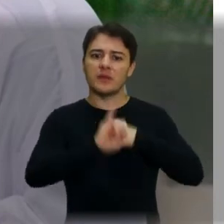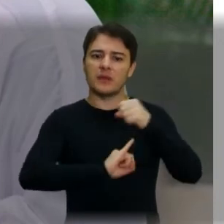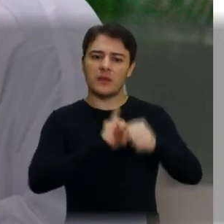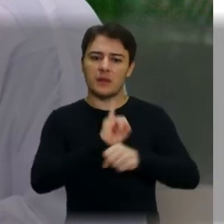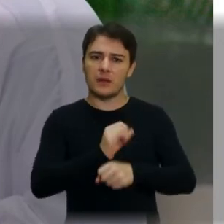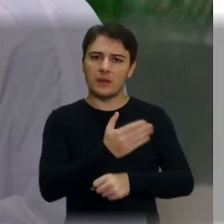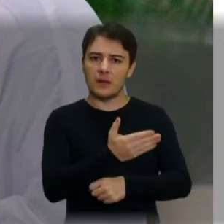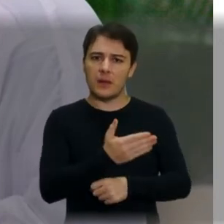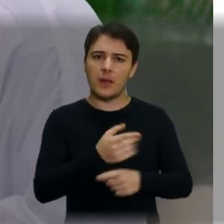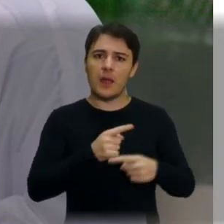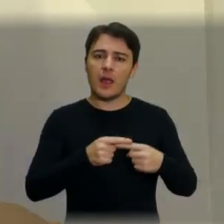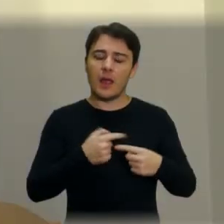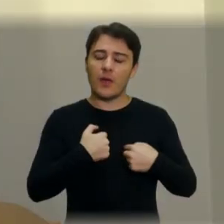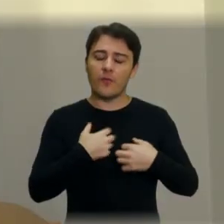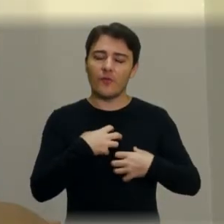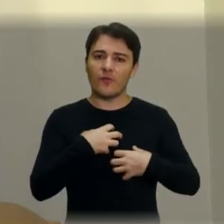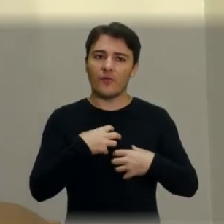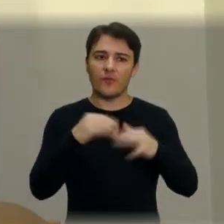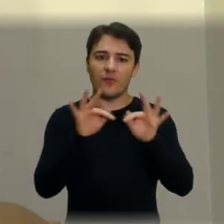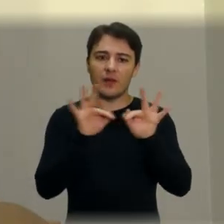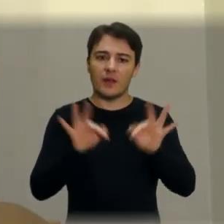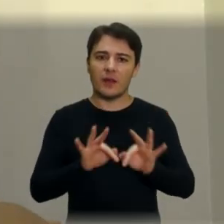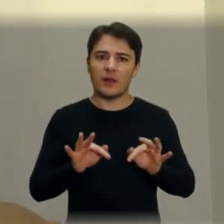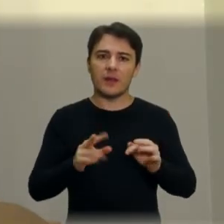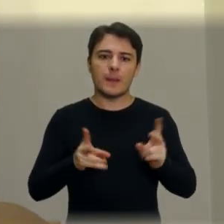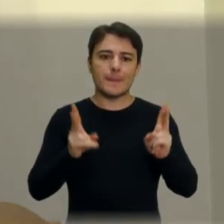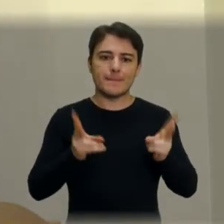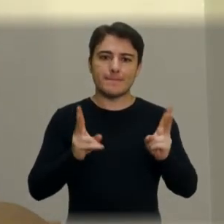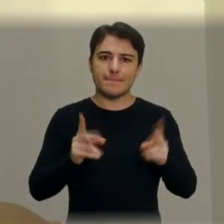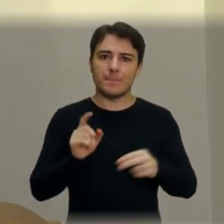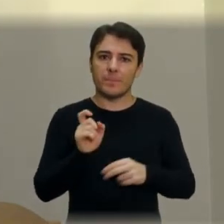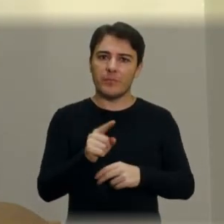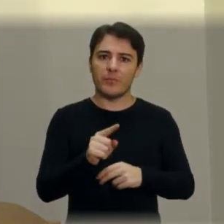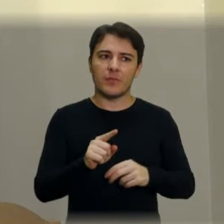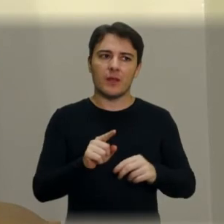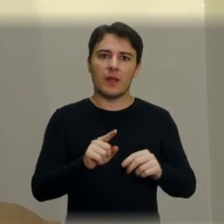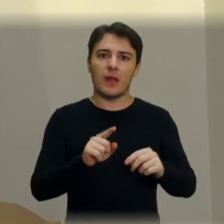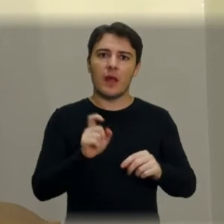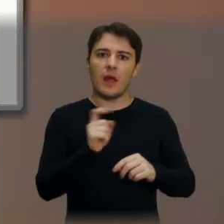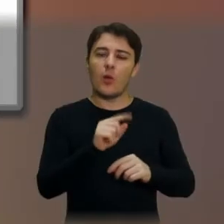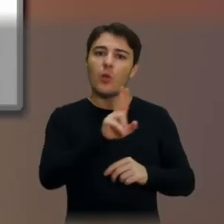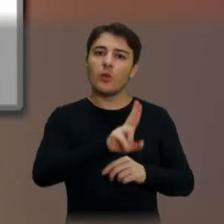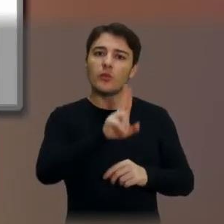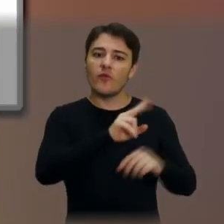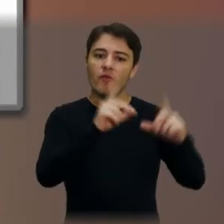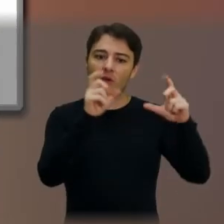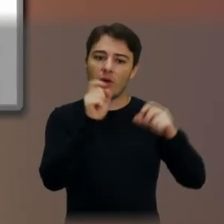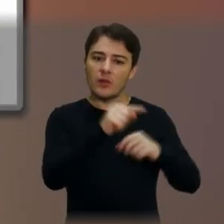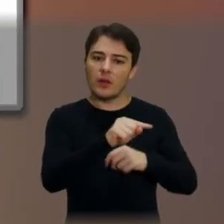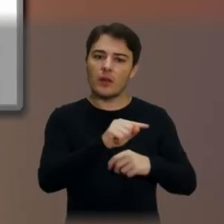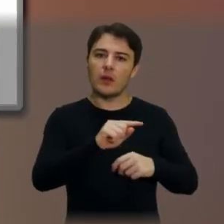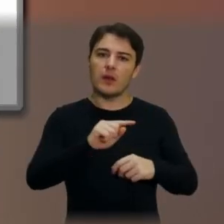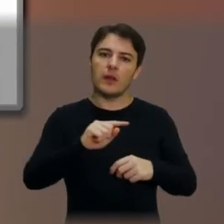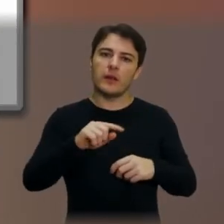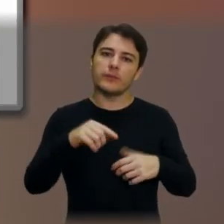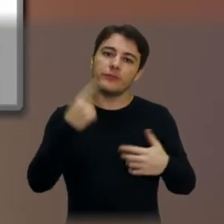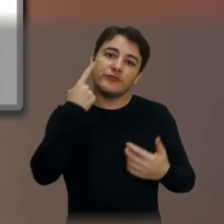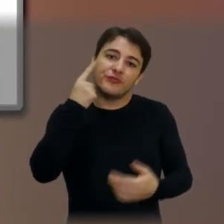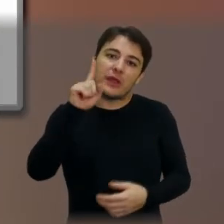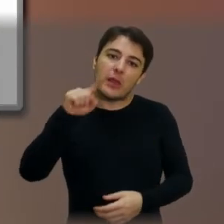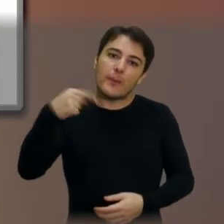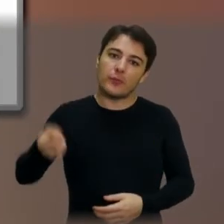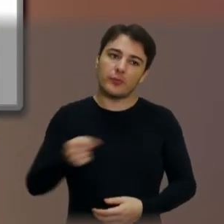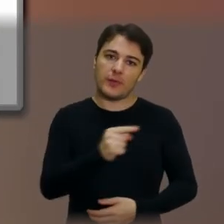assim por minha felicidade todos os meios de comunicação utilizar essa foto para divulgar no dia seguinte infelizmente